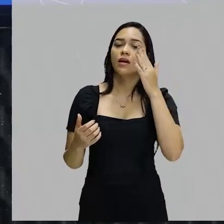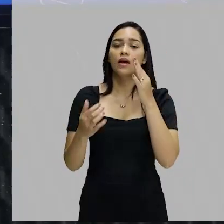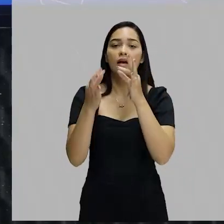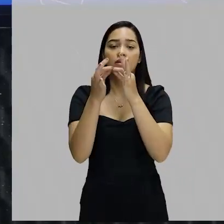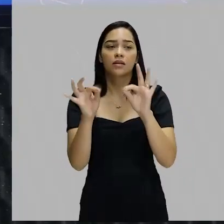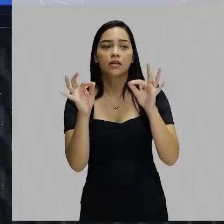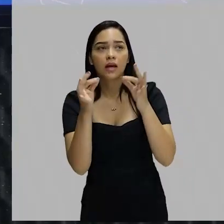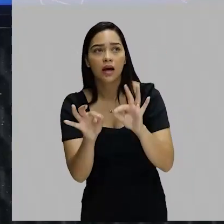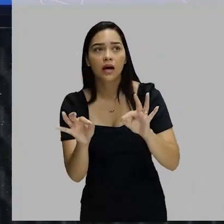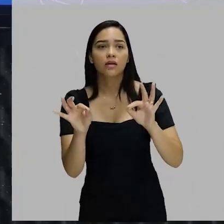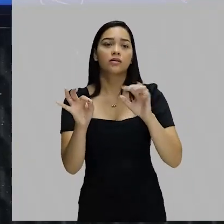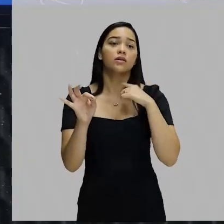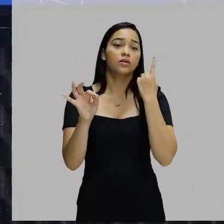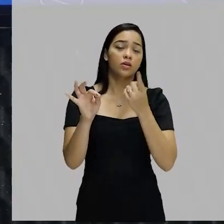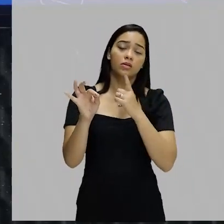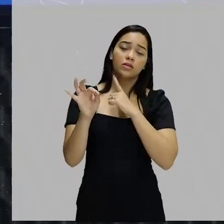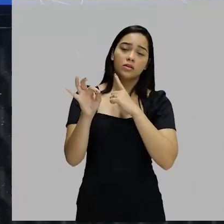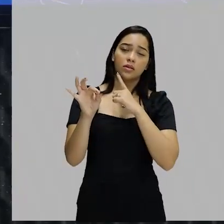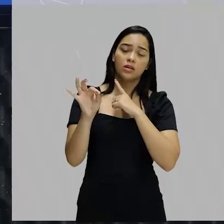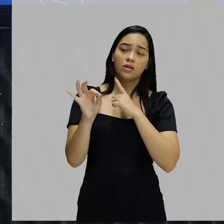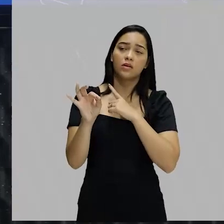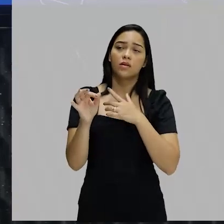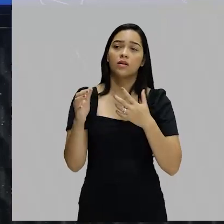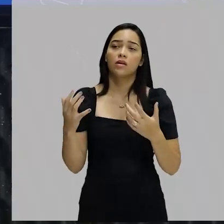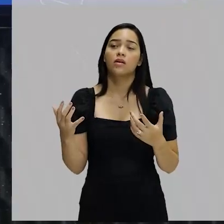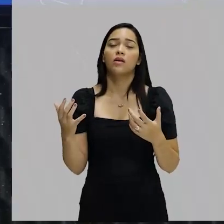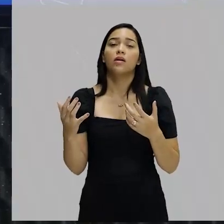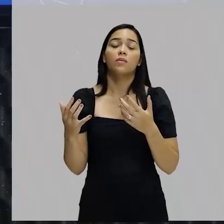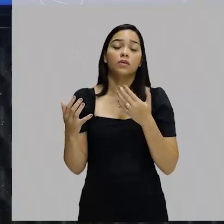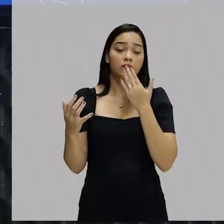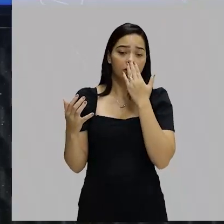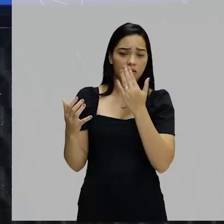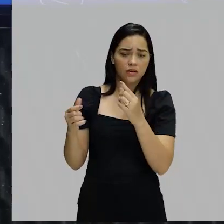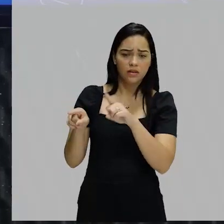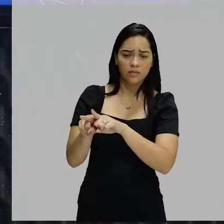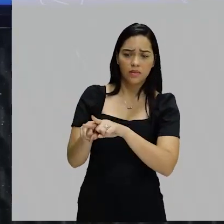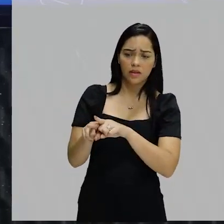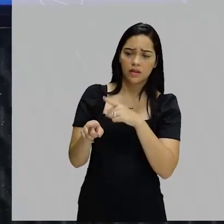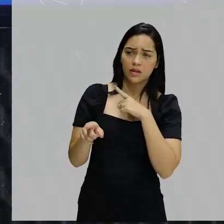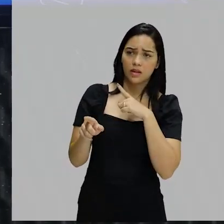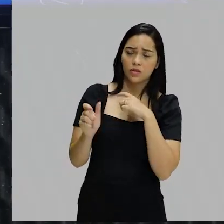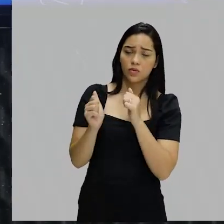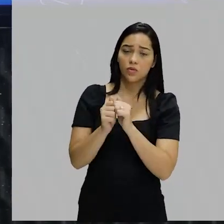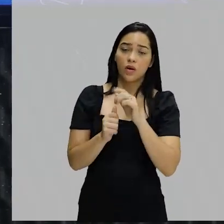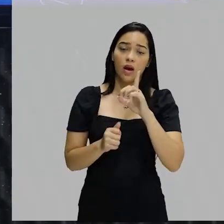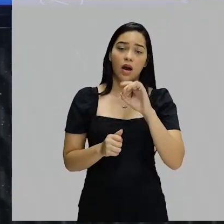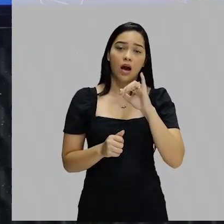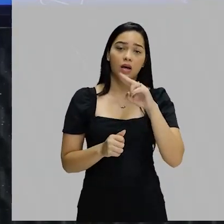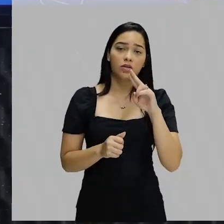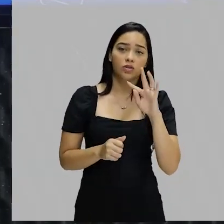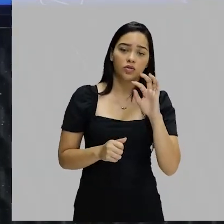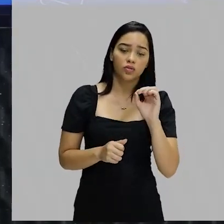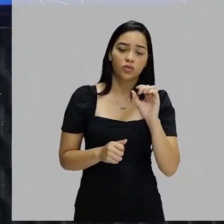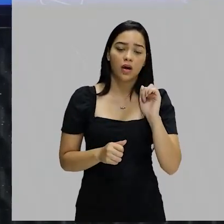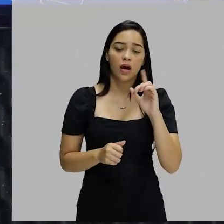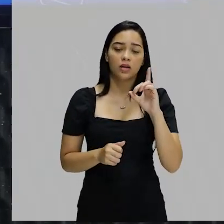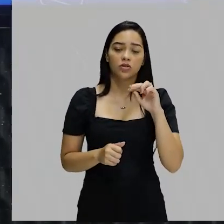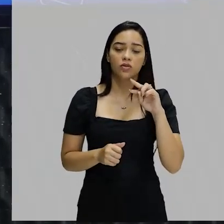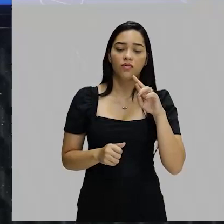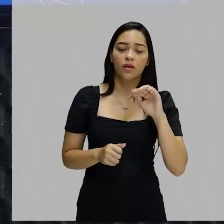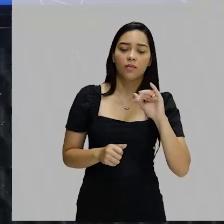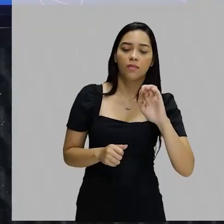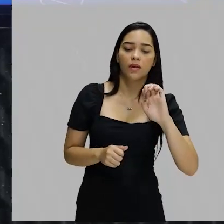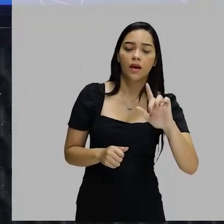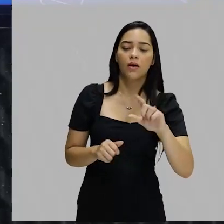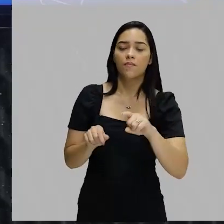Os advérbios que a gente encontra aqui, lá na frente a gente vai ver que eles aparecem também como adjunto adverbial. Os substantivos aqui, muitas